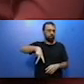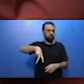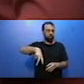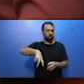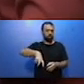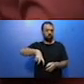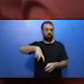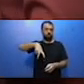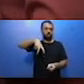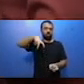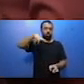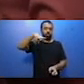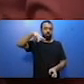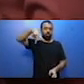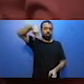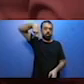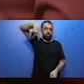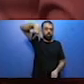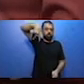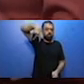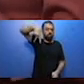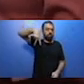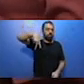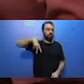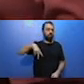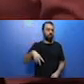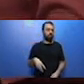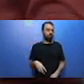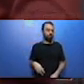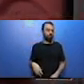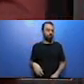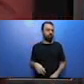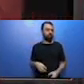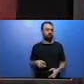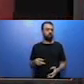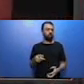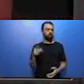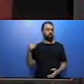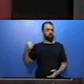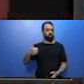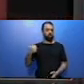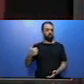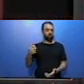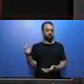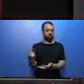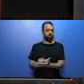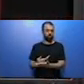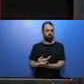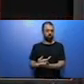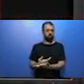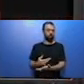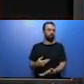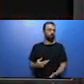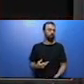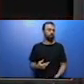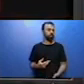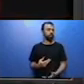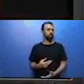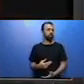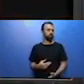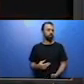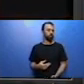trazendo o peso rente ao corpo para se deslocar. O incorreto Mantendo as pernas